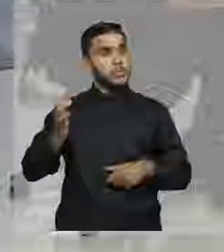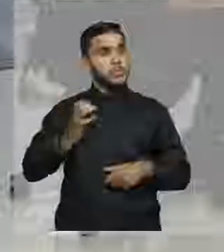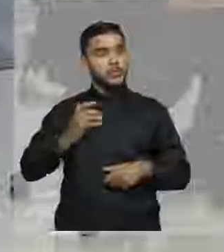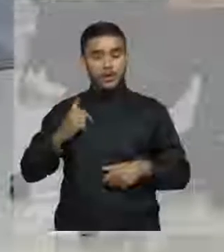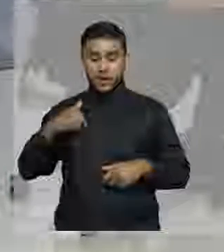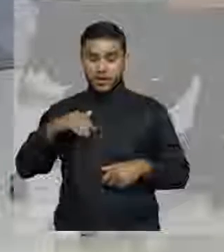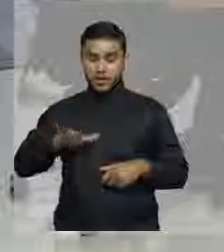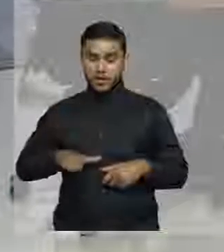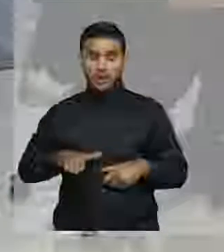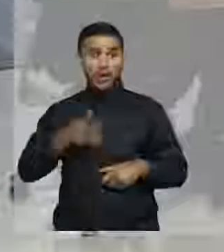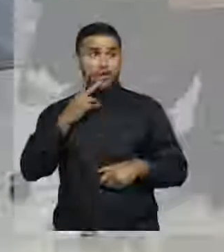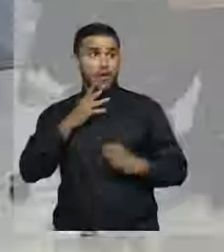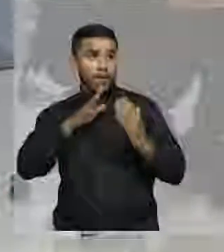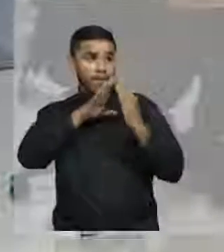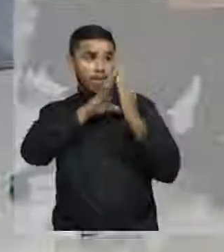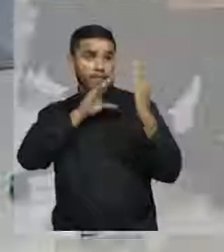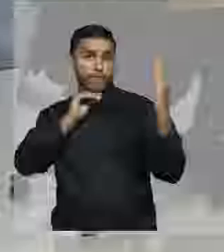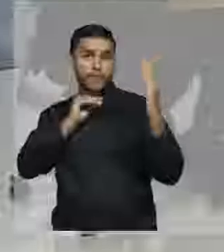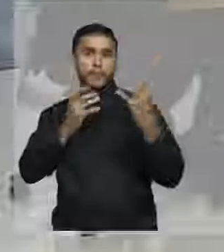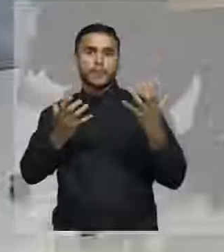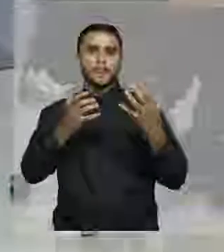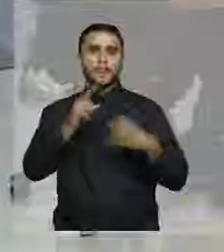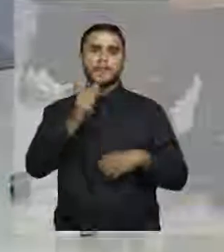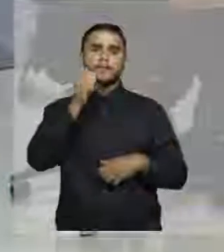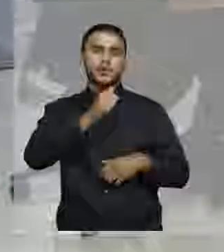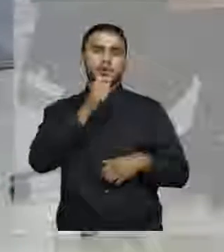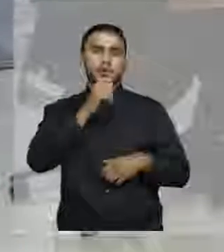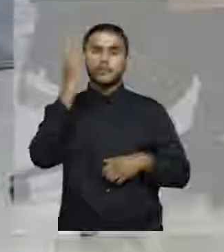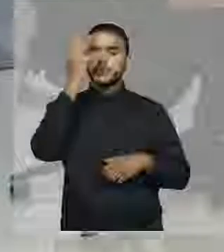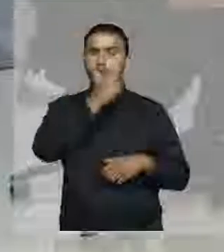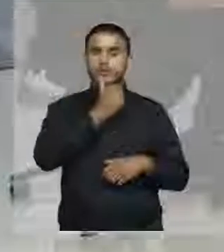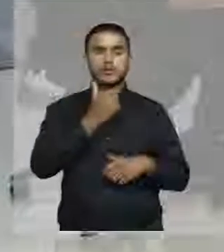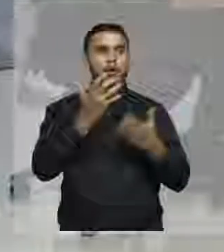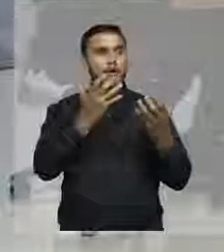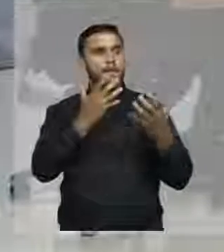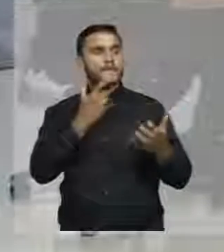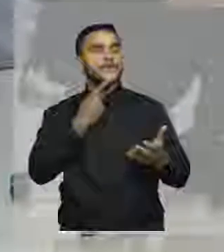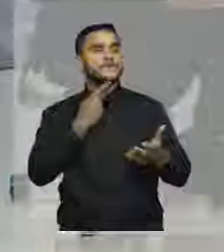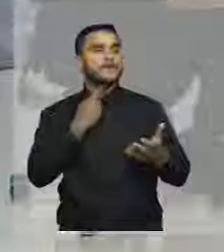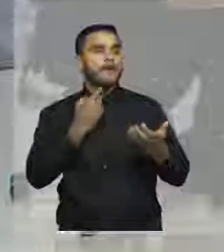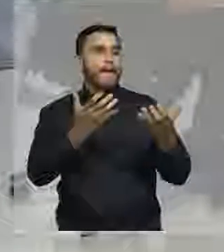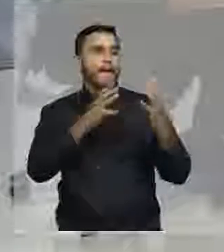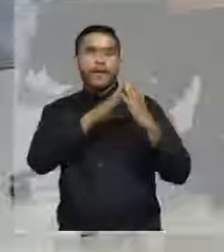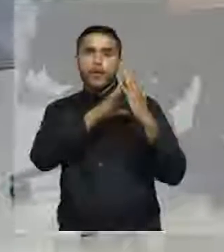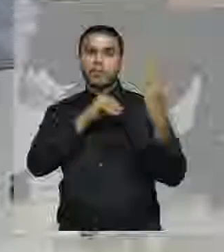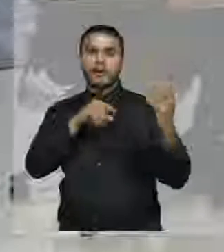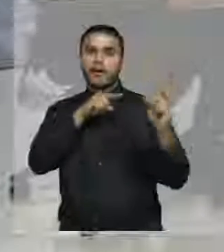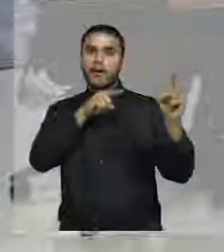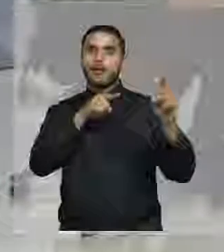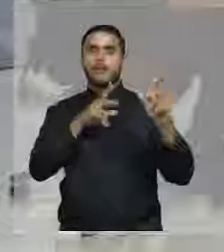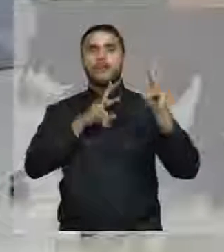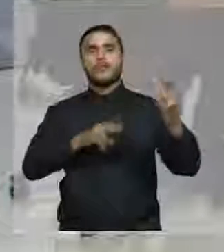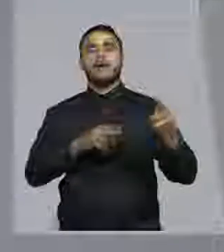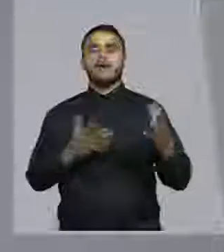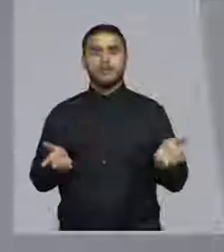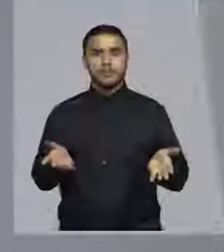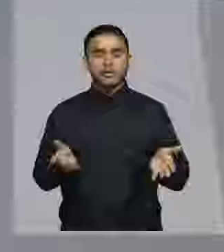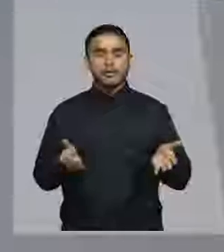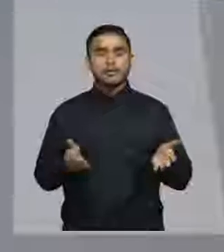né, que é aquele que o garoto quer ser quando crescer, que vai ter as minas mais bonitas, né, que vai ser desejado, ele quer ser aquele indivíduo que é